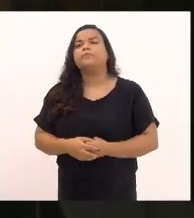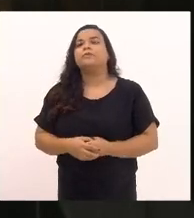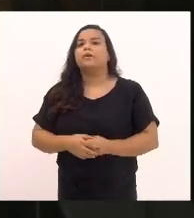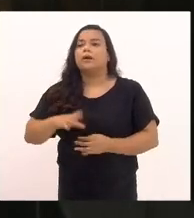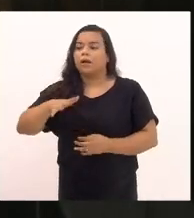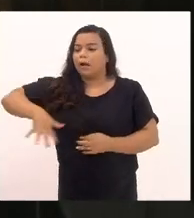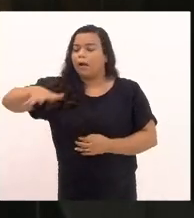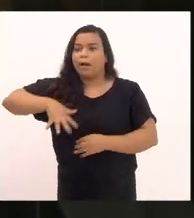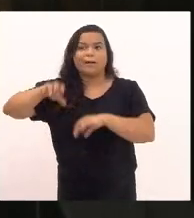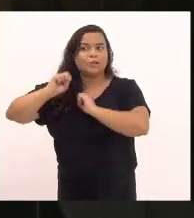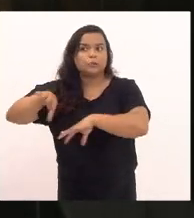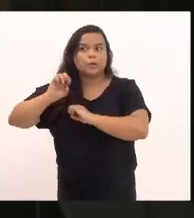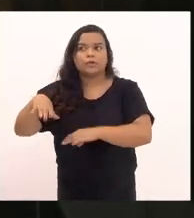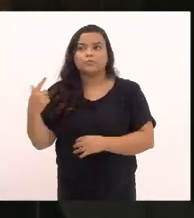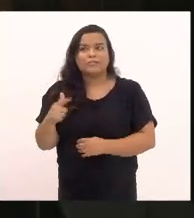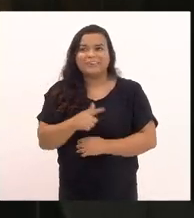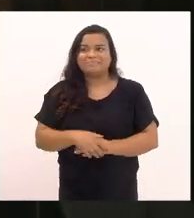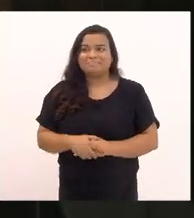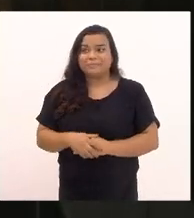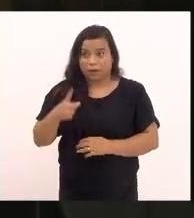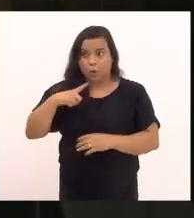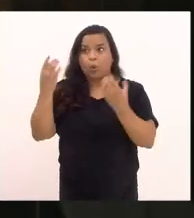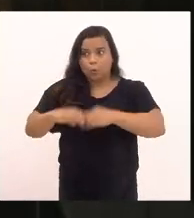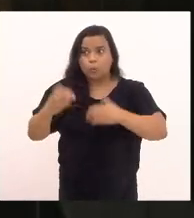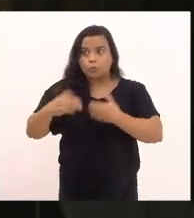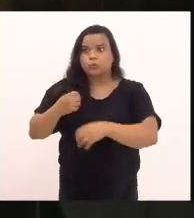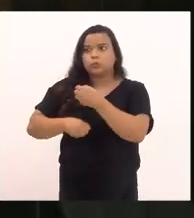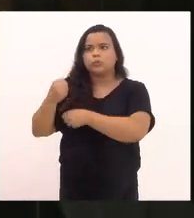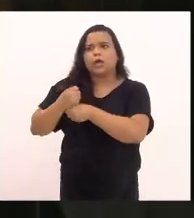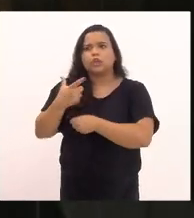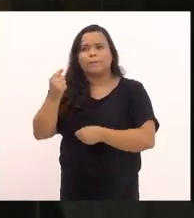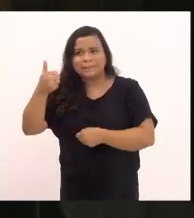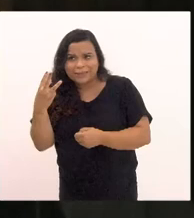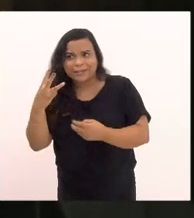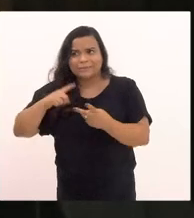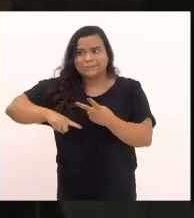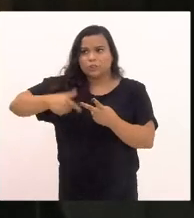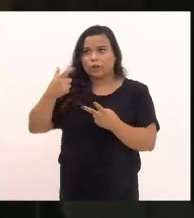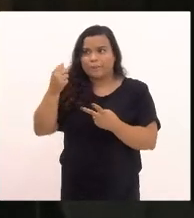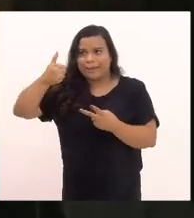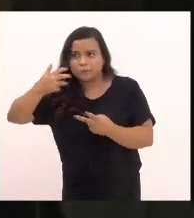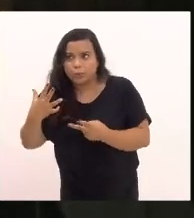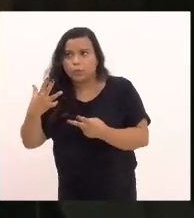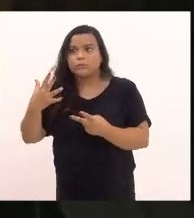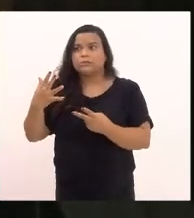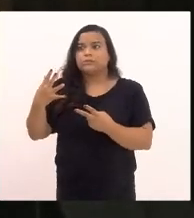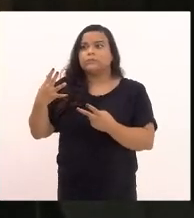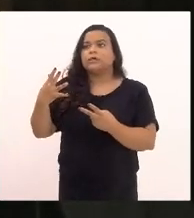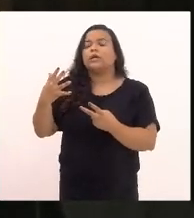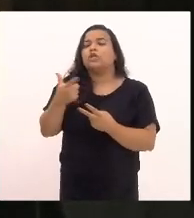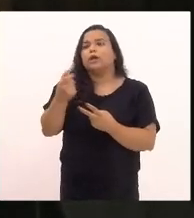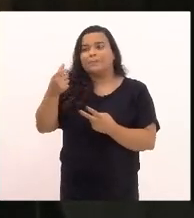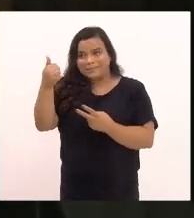não tem acontecido. Temos concursos de 2013, 2014, 2016 que foram aprovados,